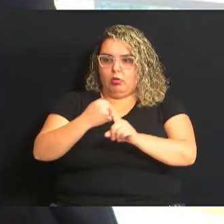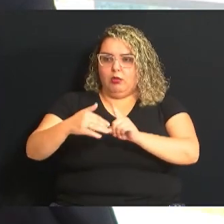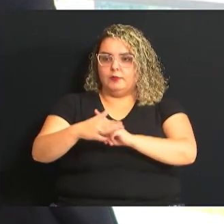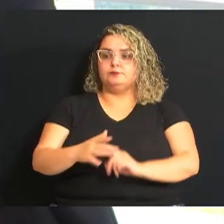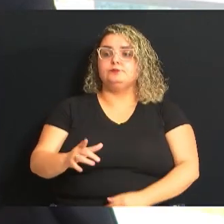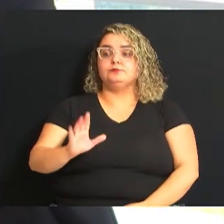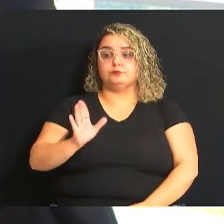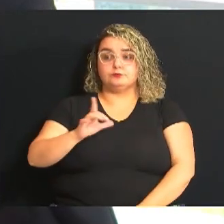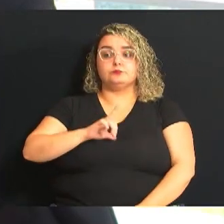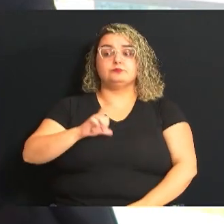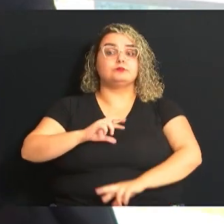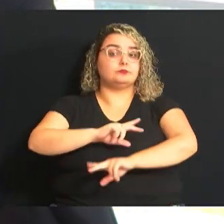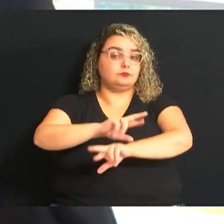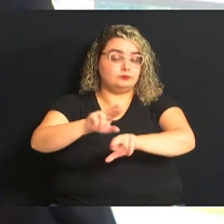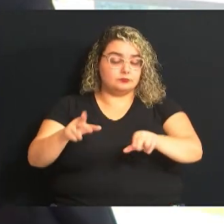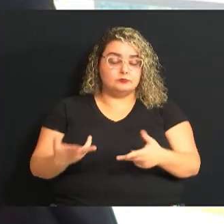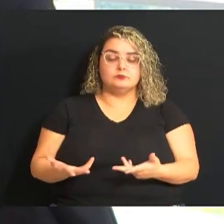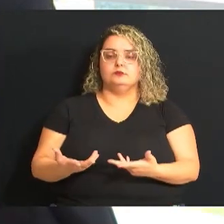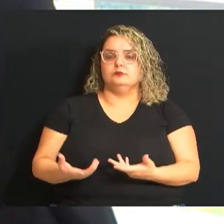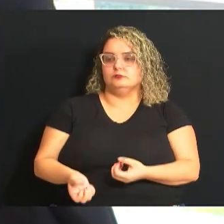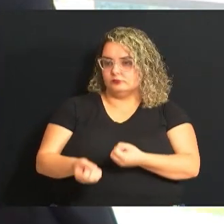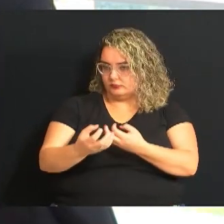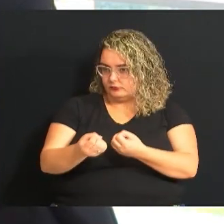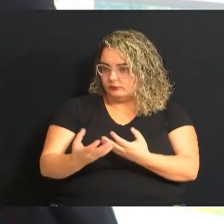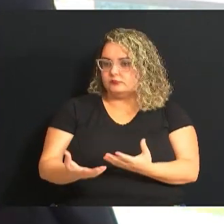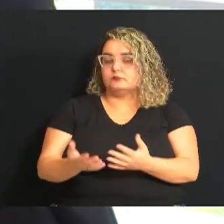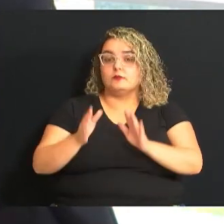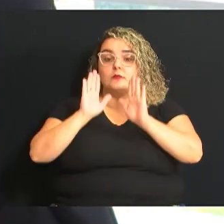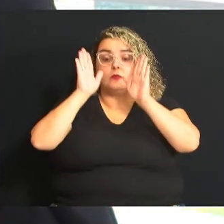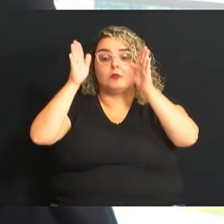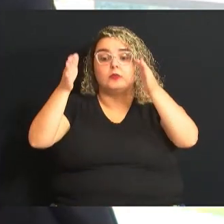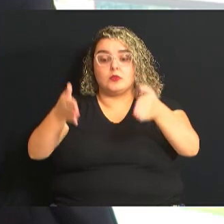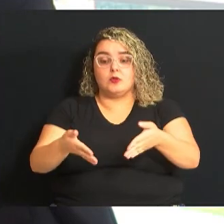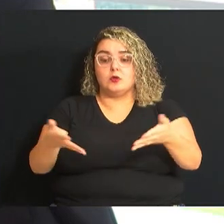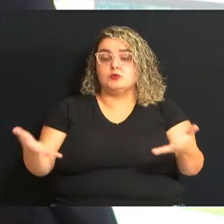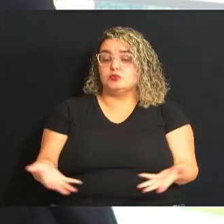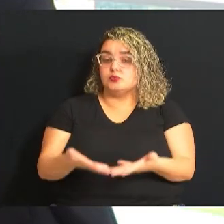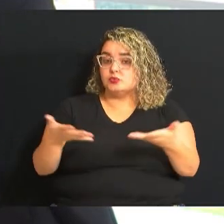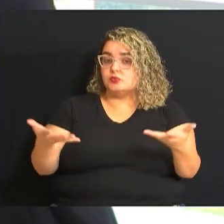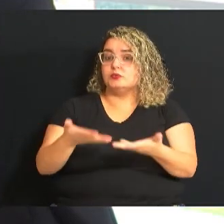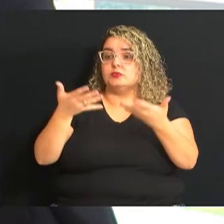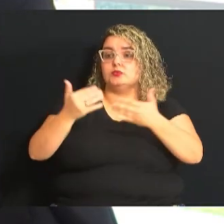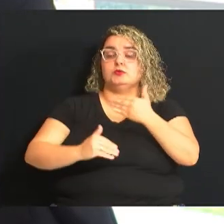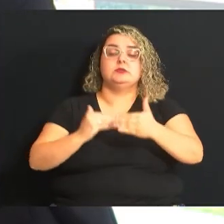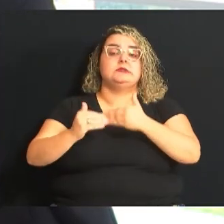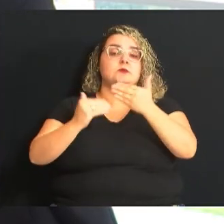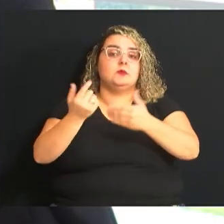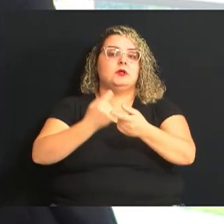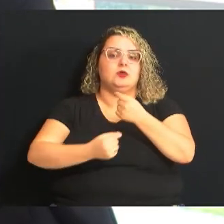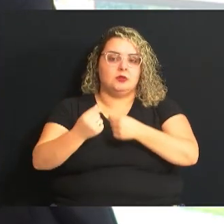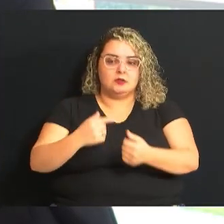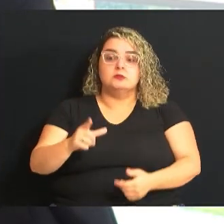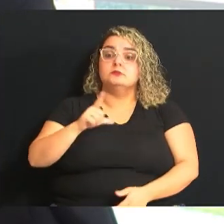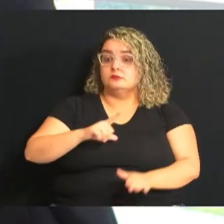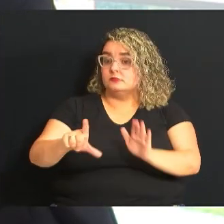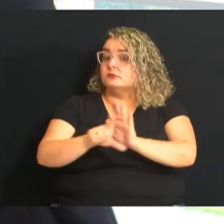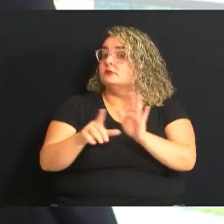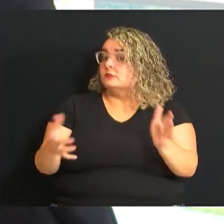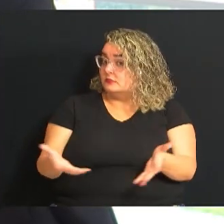de novos galpões, porque essa alíquota de IPTU é muito acima da alíquota praticada por outros municípios. Mas,